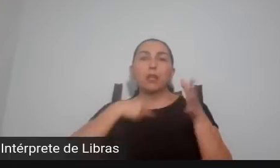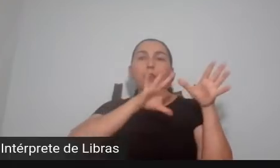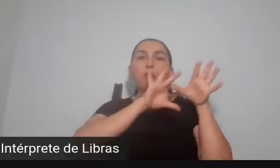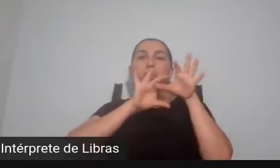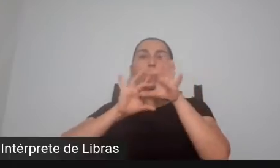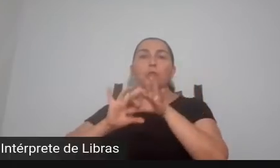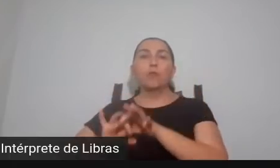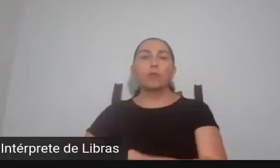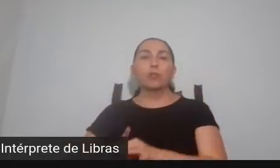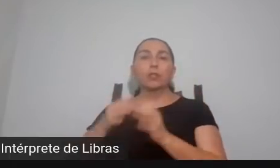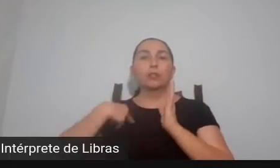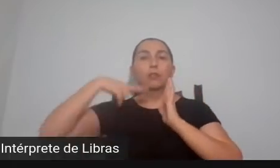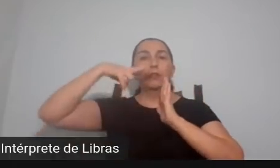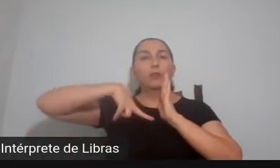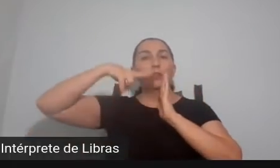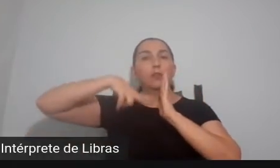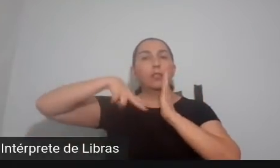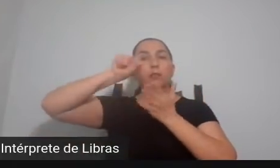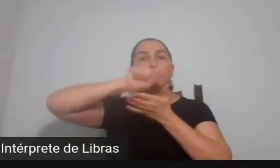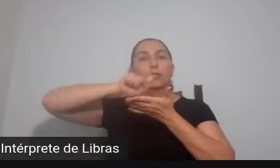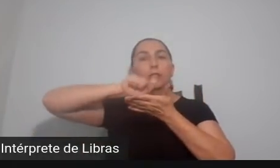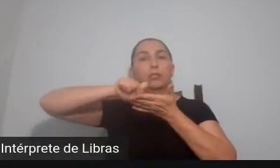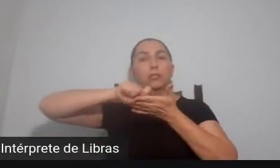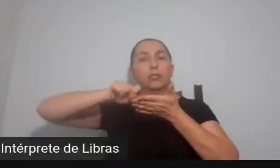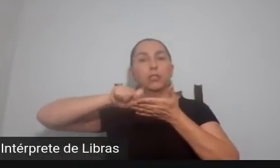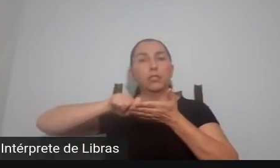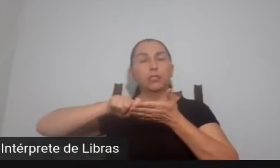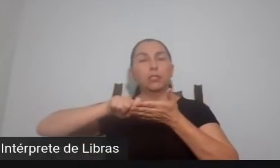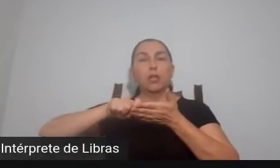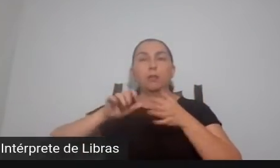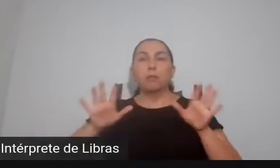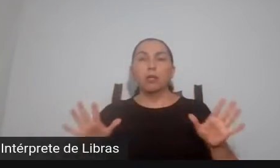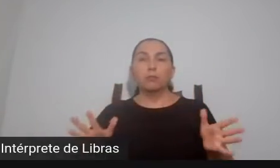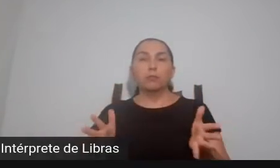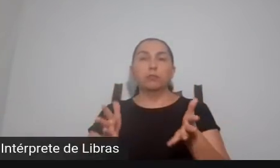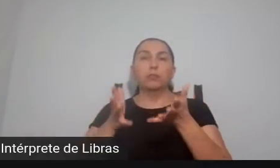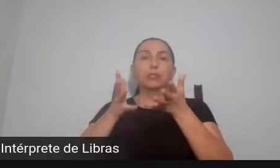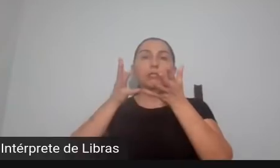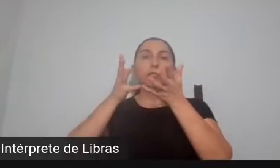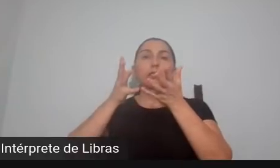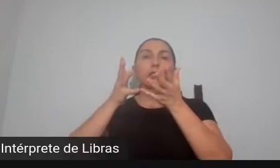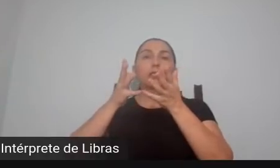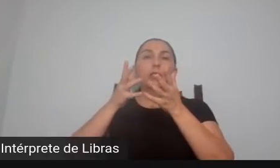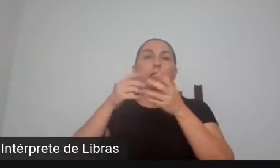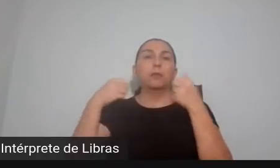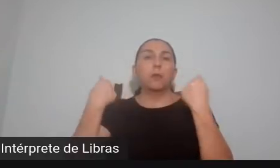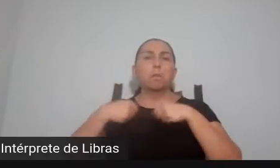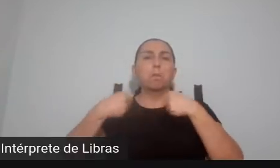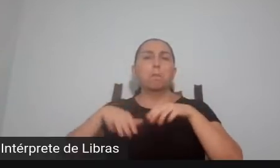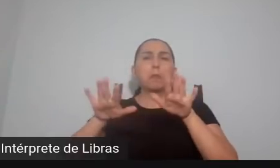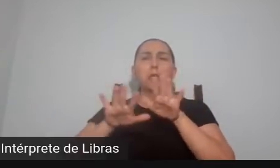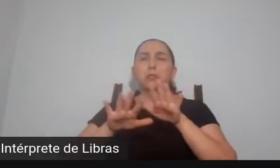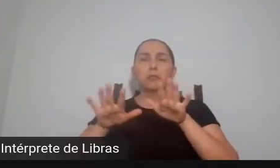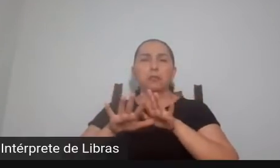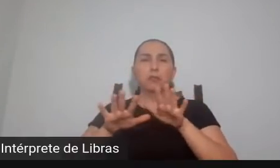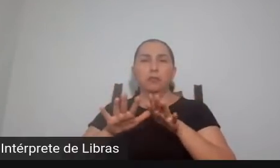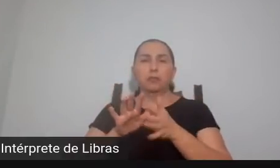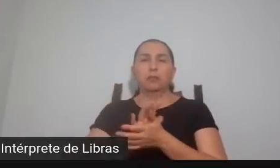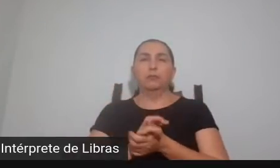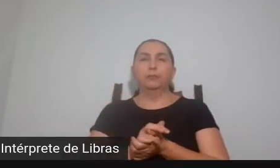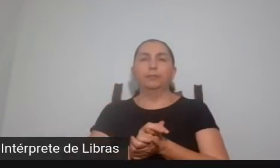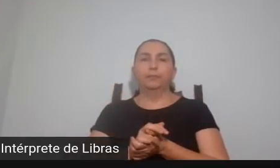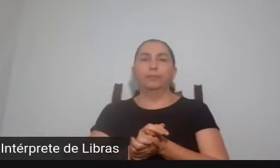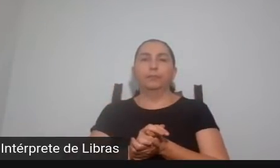fosse suficiente para as crianças avançarem, progredirem no seu letramento, não precisava de professor. Não precisaria da